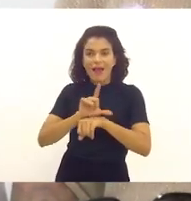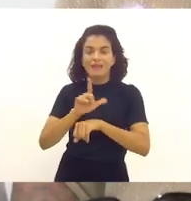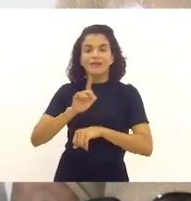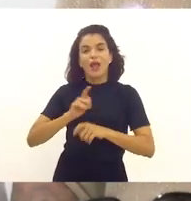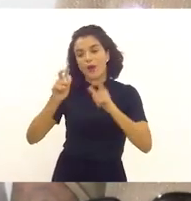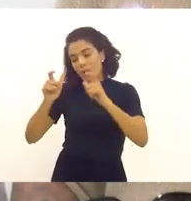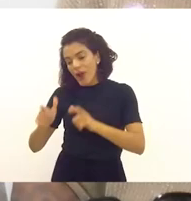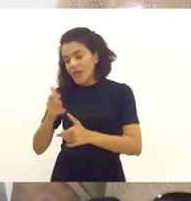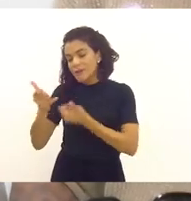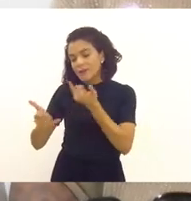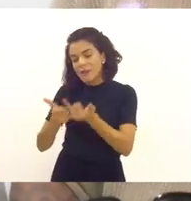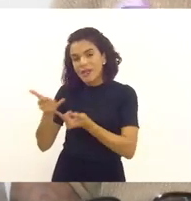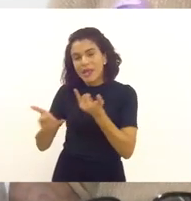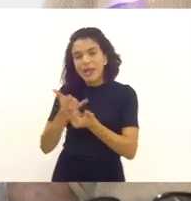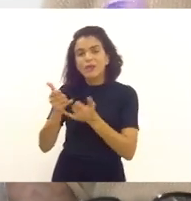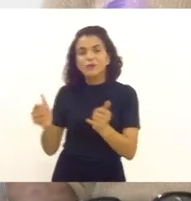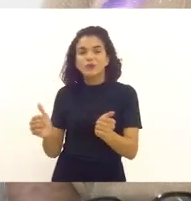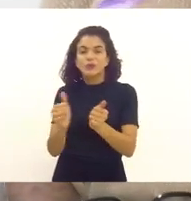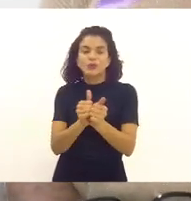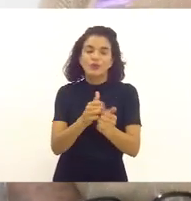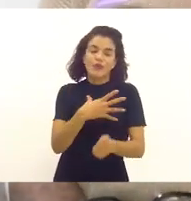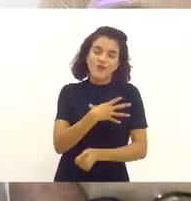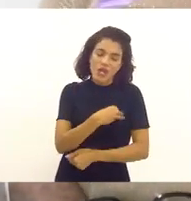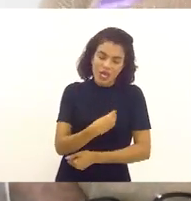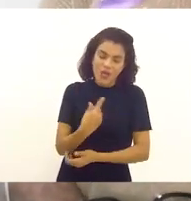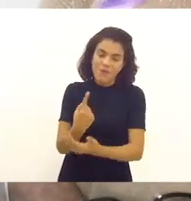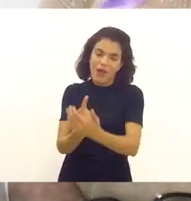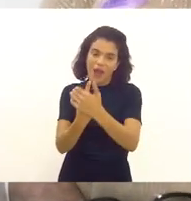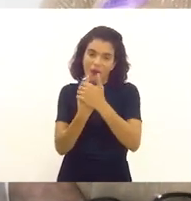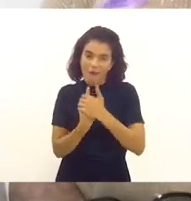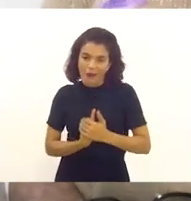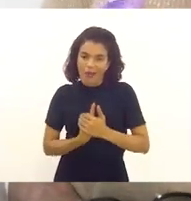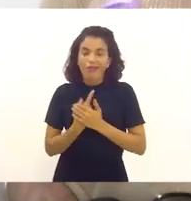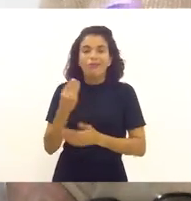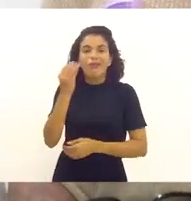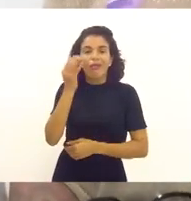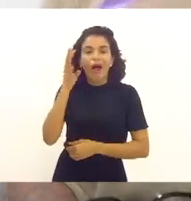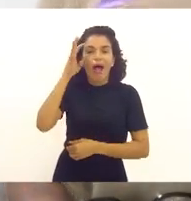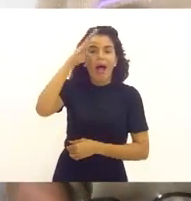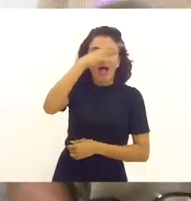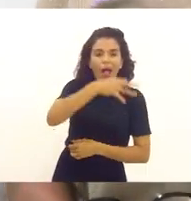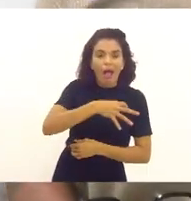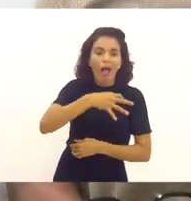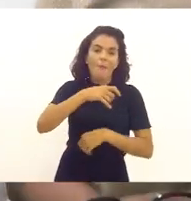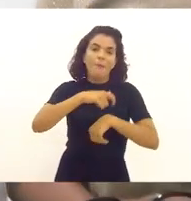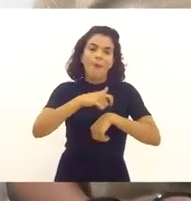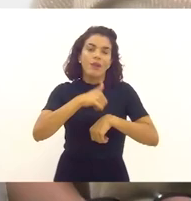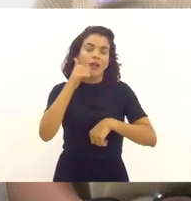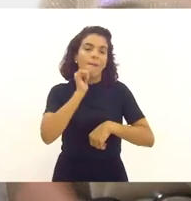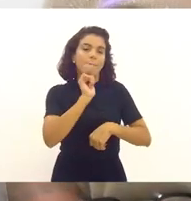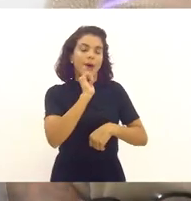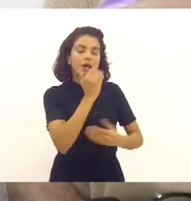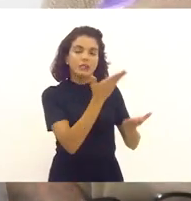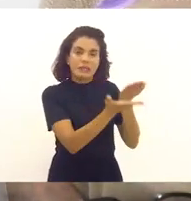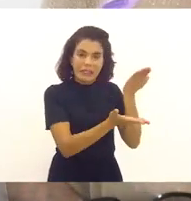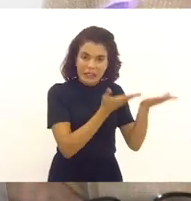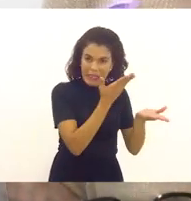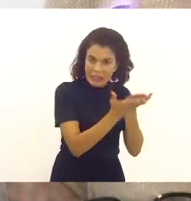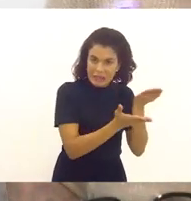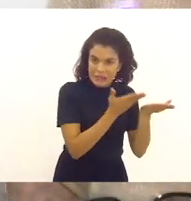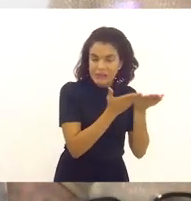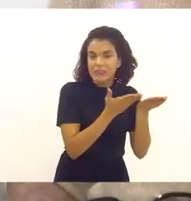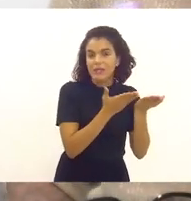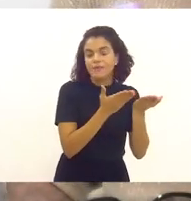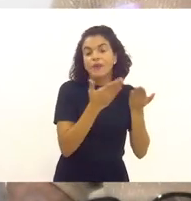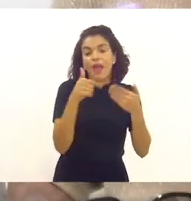brinquedoteca para a gente acolher essas mulheres junto com seus filhos para tentar distraí-los né naquele momento em que a mãe tá sendo atendida por nós e tem sido